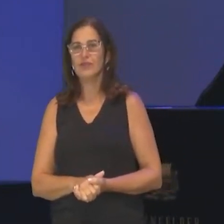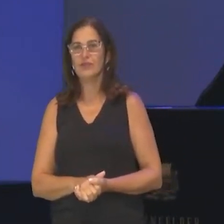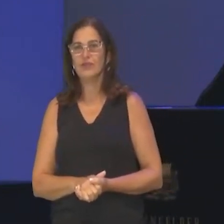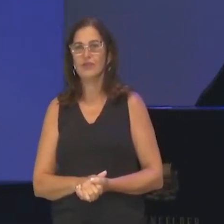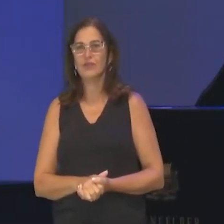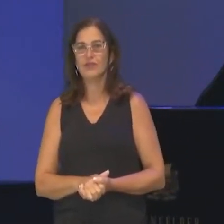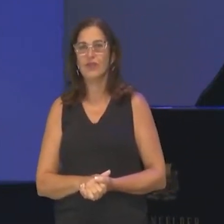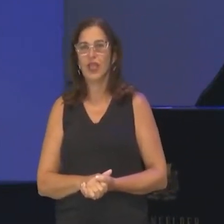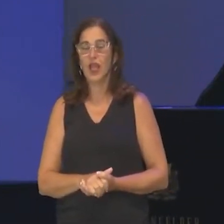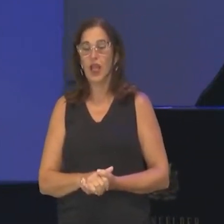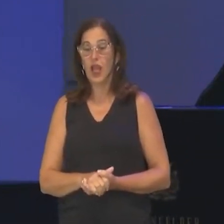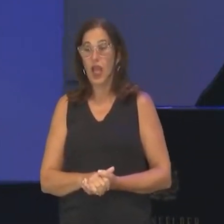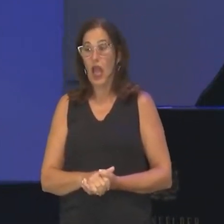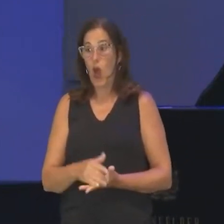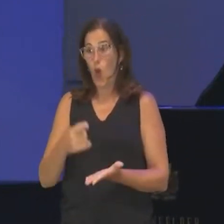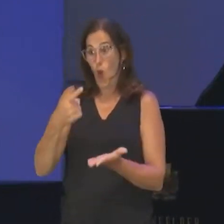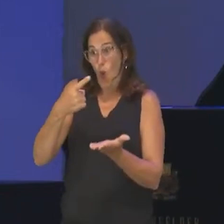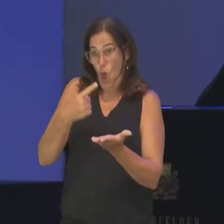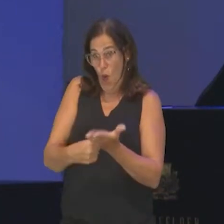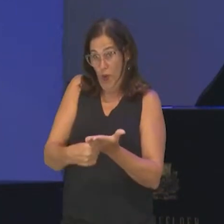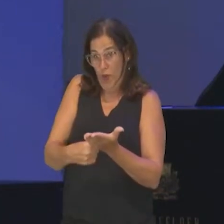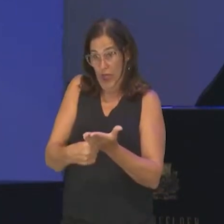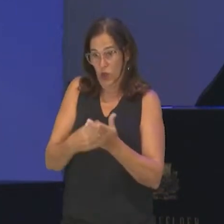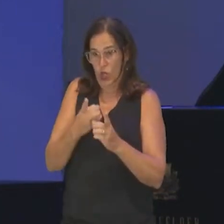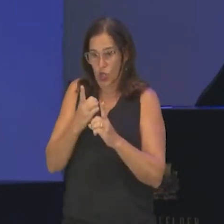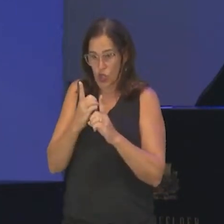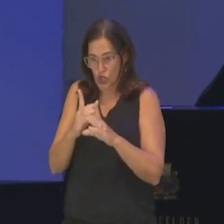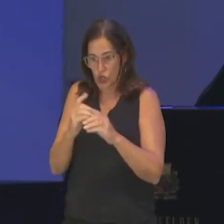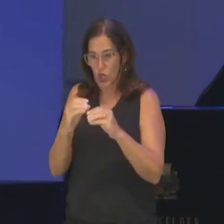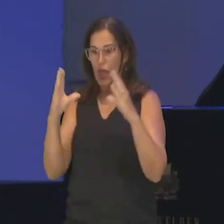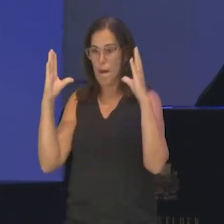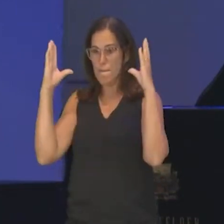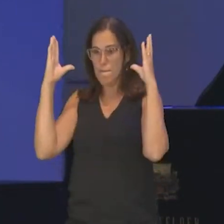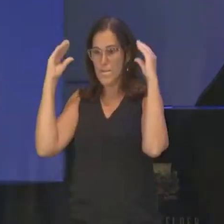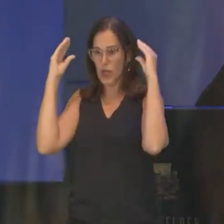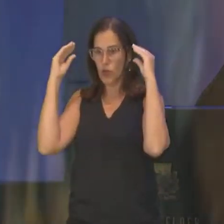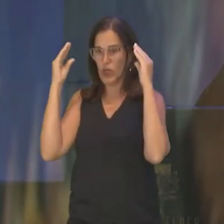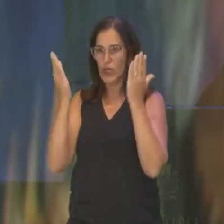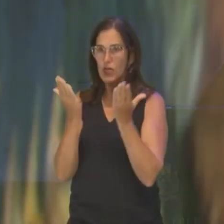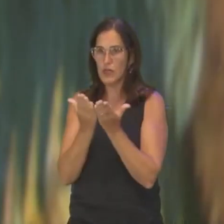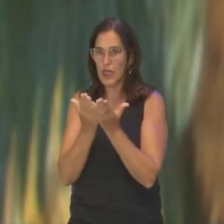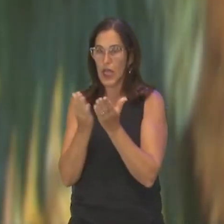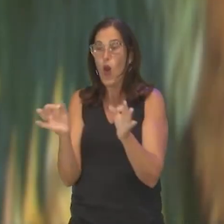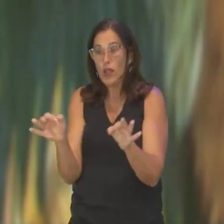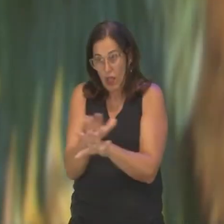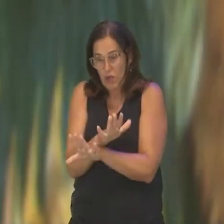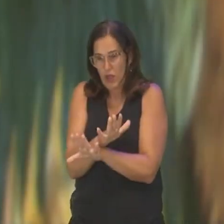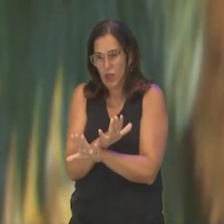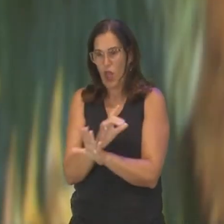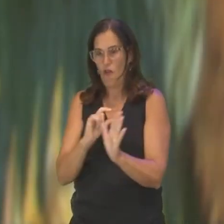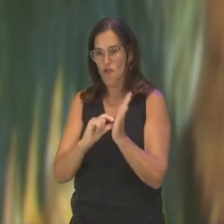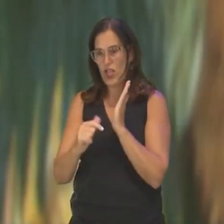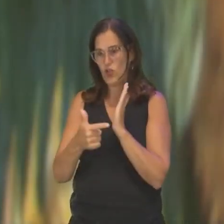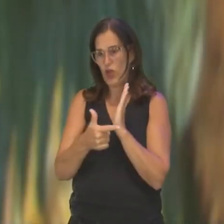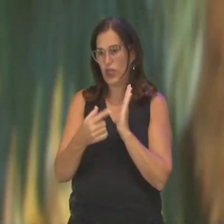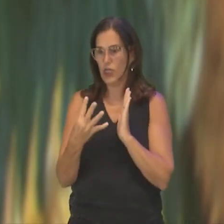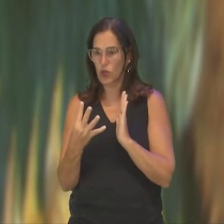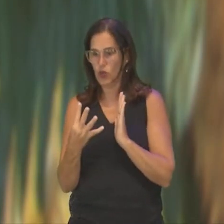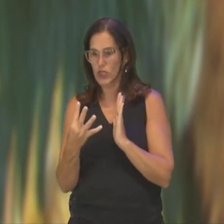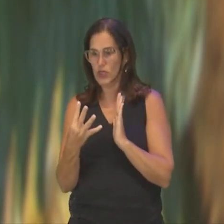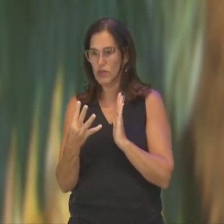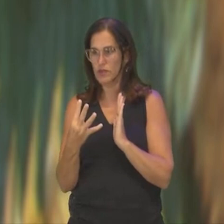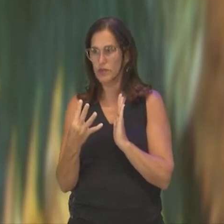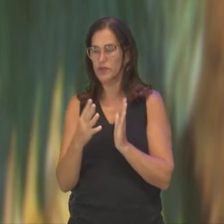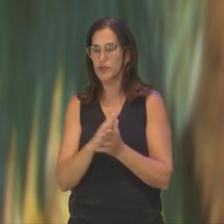um dos nossos valores fala sobre discipulado e maturidade cristã, e eu encerro com ele. No verso 42, voltando no verso